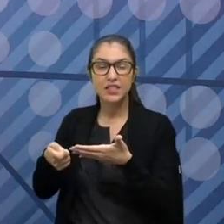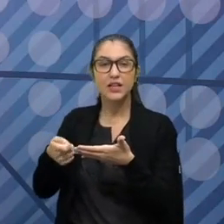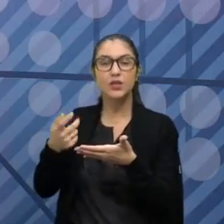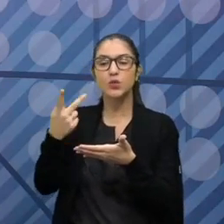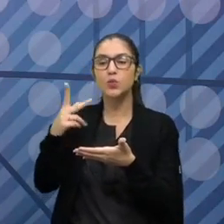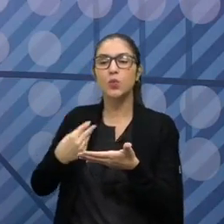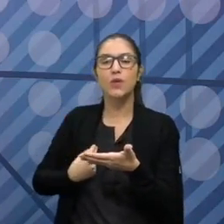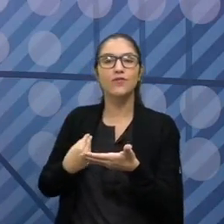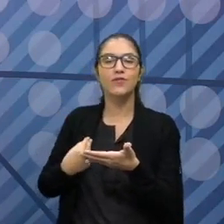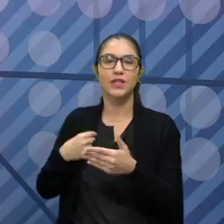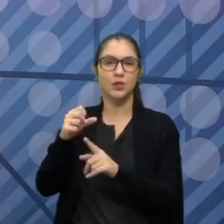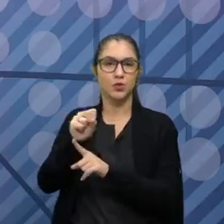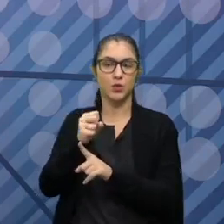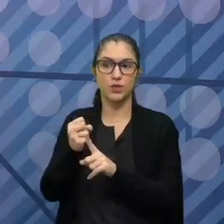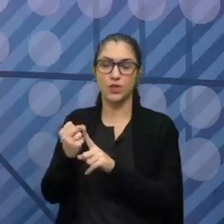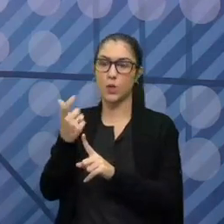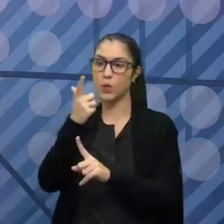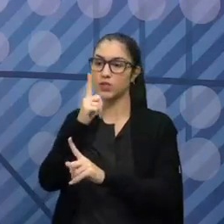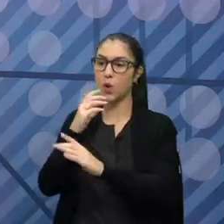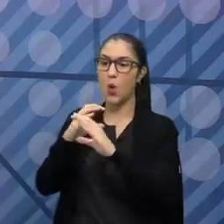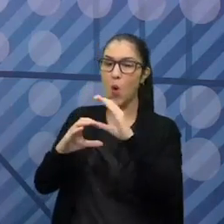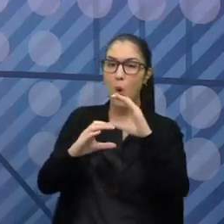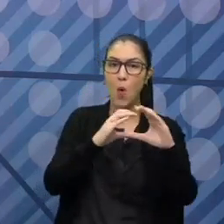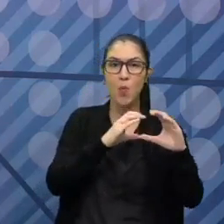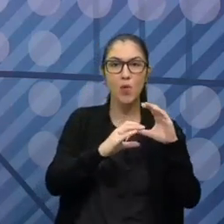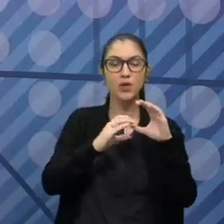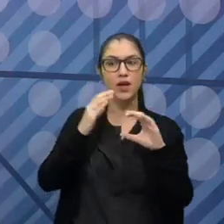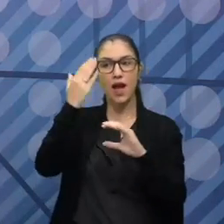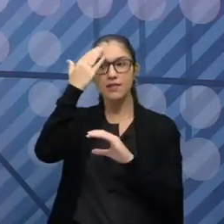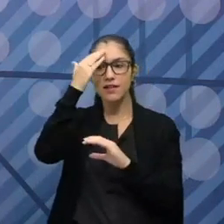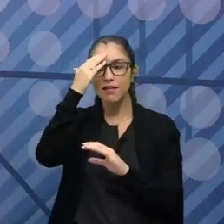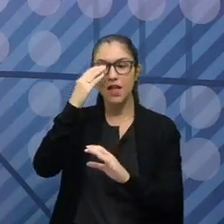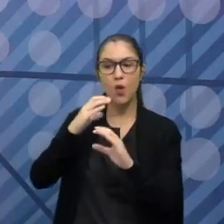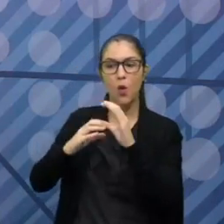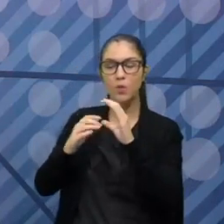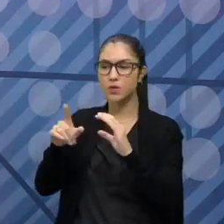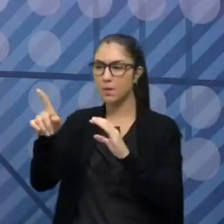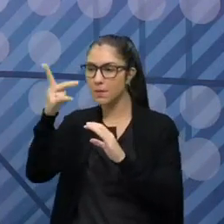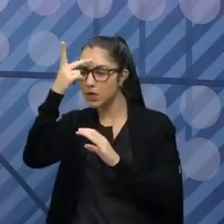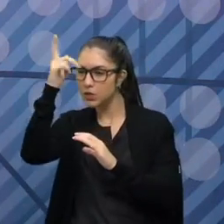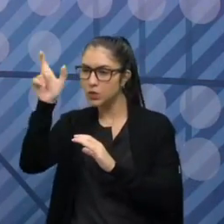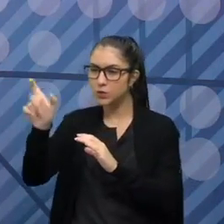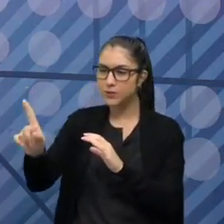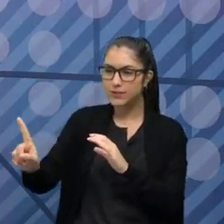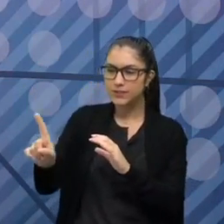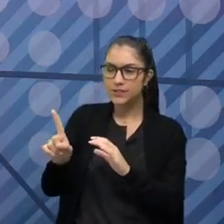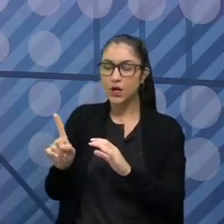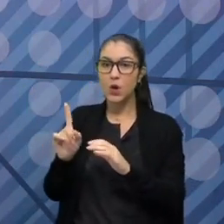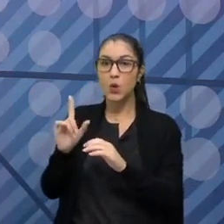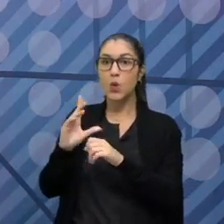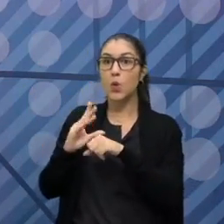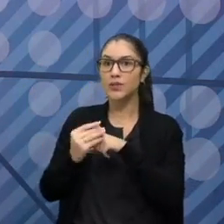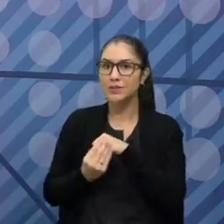práticas sociais, para se comunicar, para entender a comunicação de outro, para adquirir conhecimento, certo? E